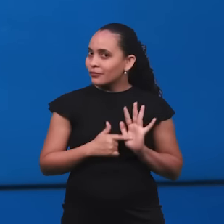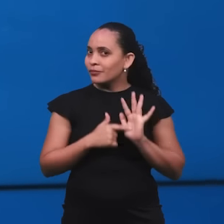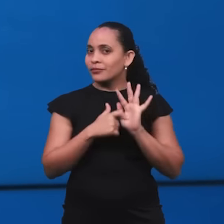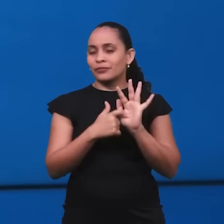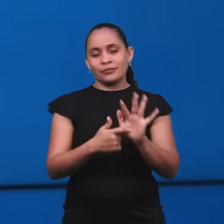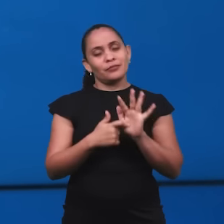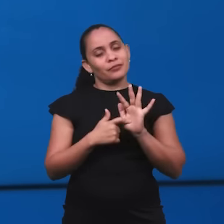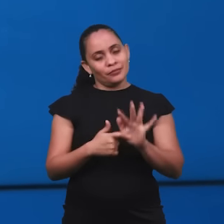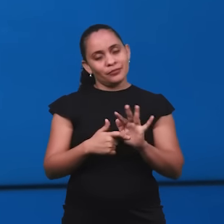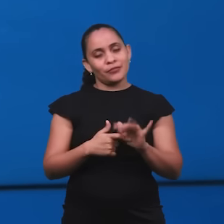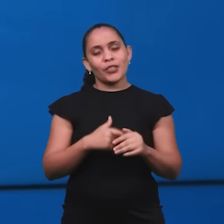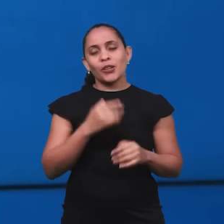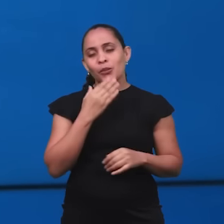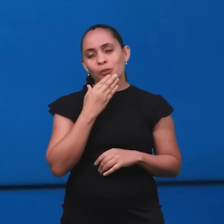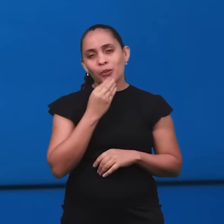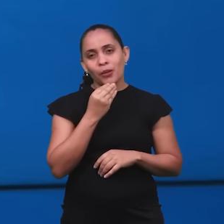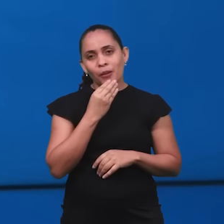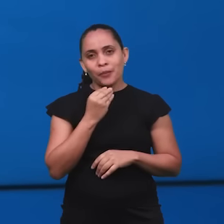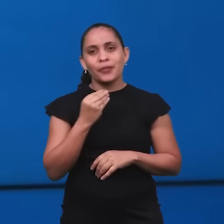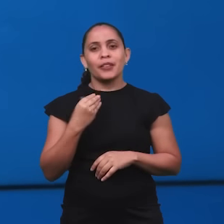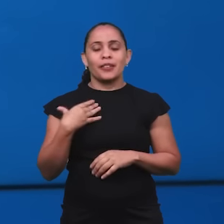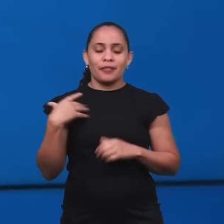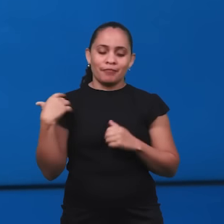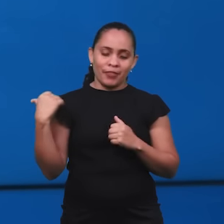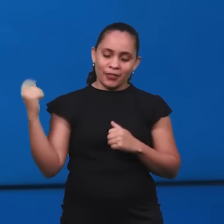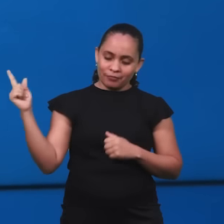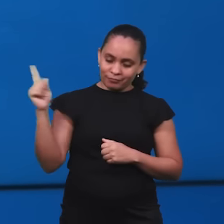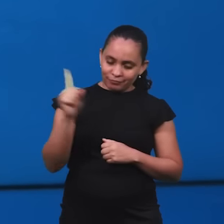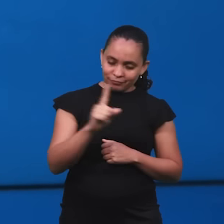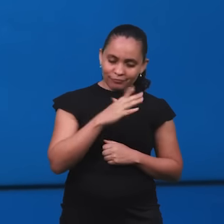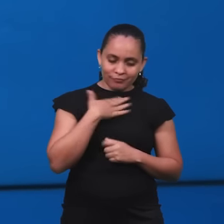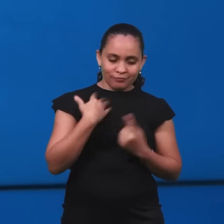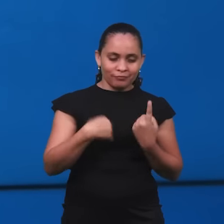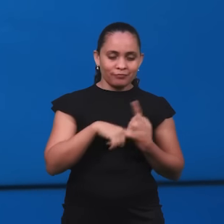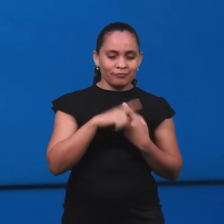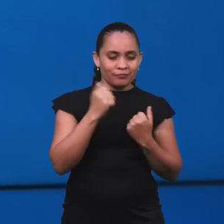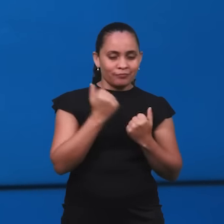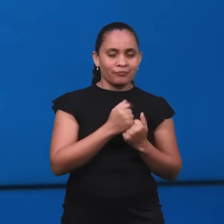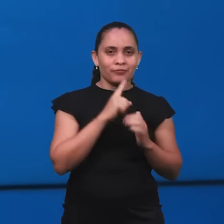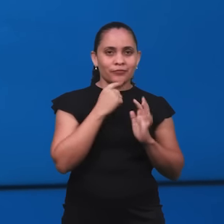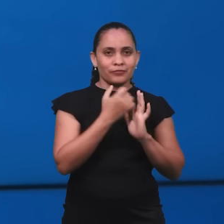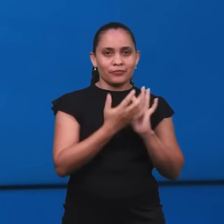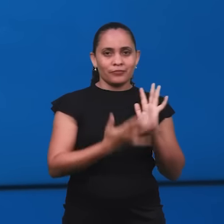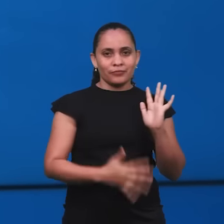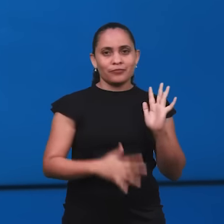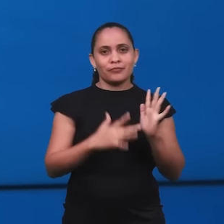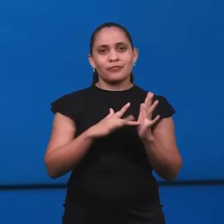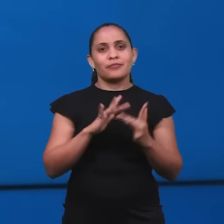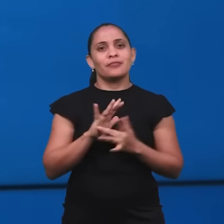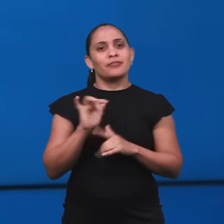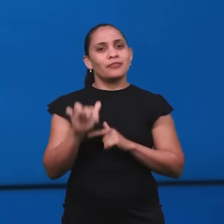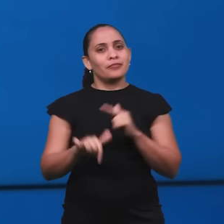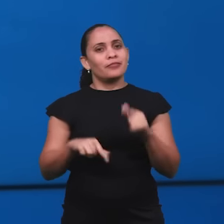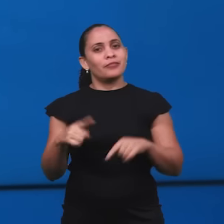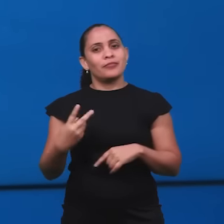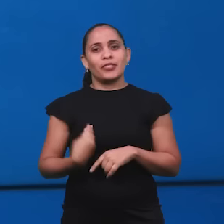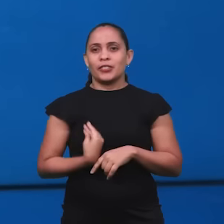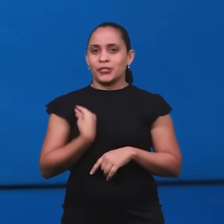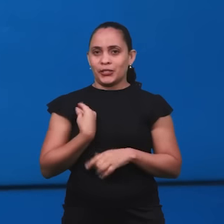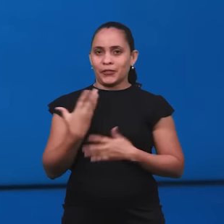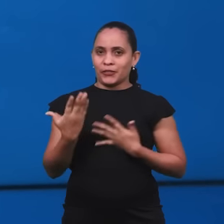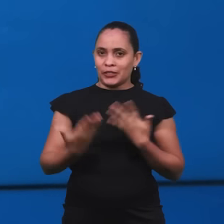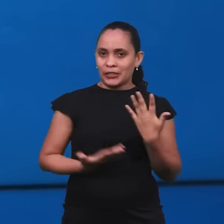servo que ele deu a sua vida por nós, né? O seu sangue por nós. Ele trabalhou por nós, ele nos serviu. E a